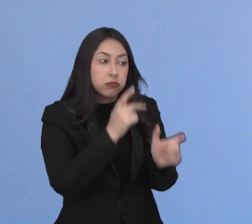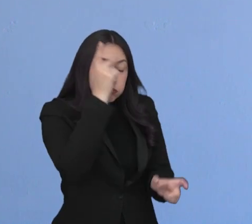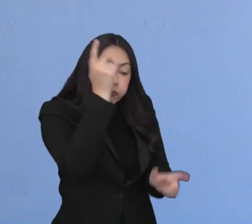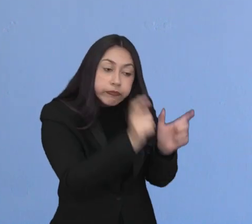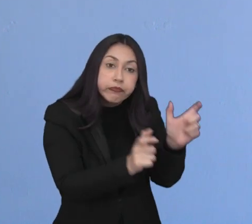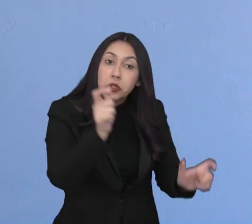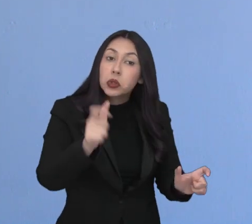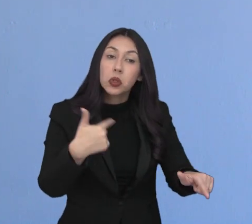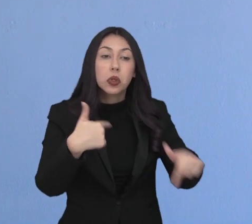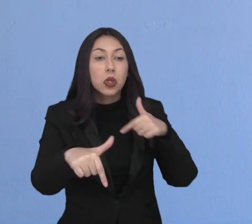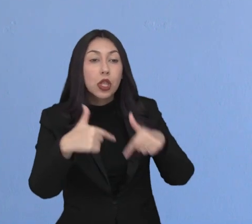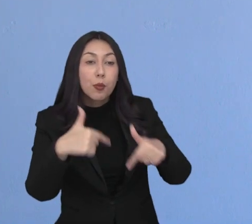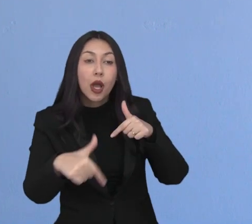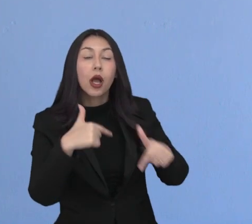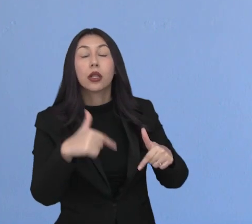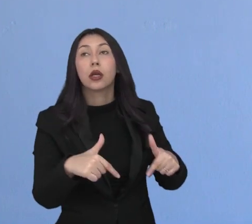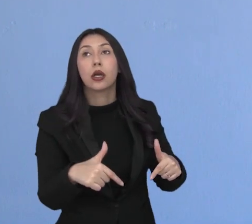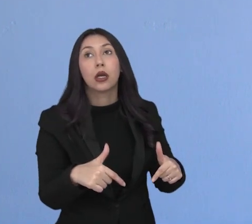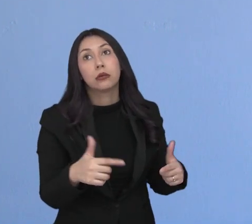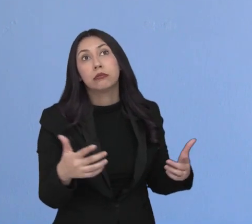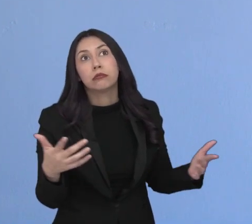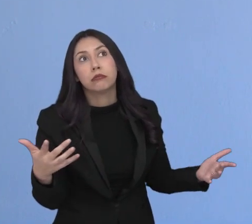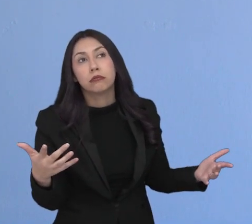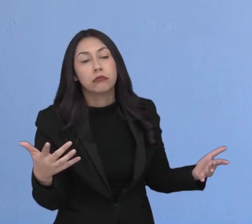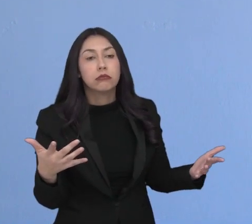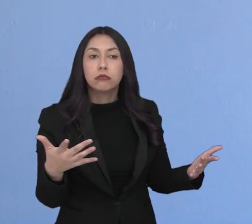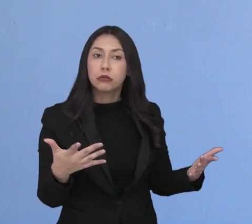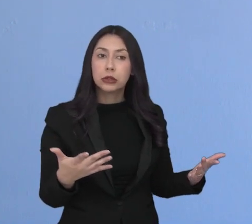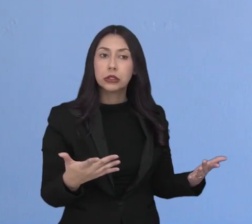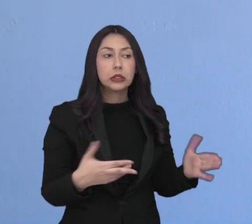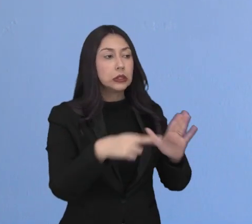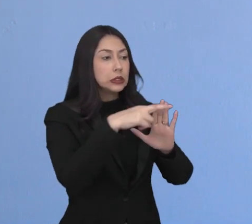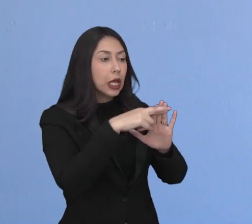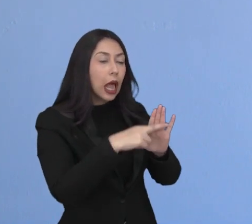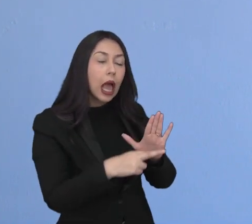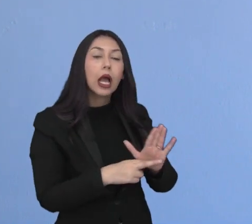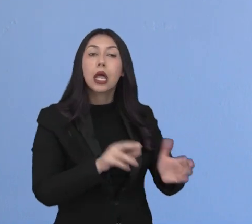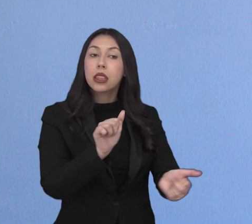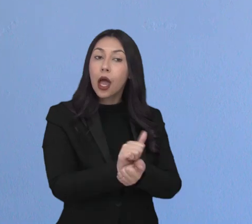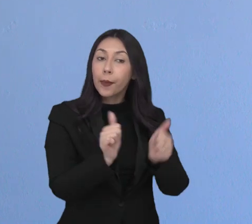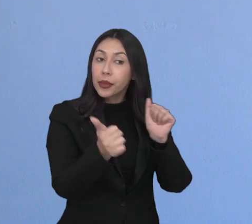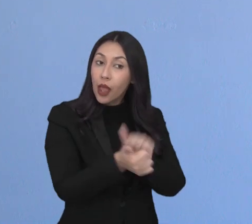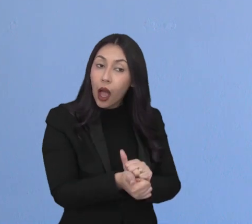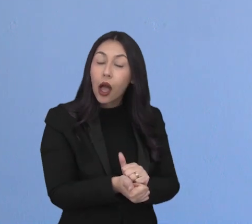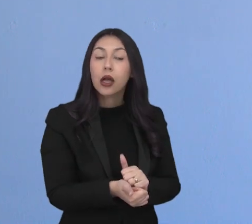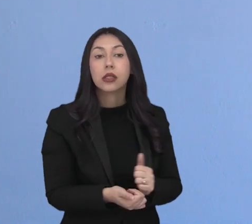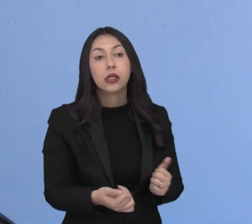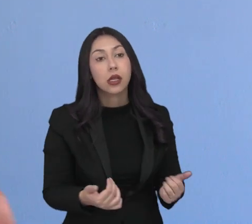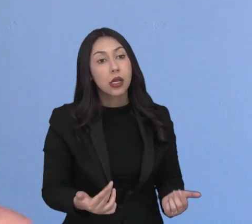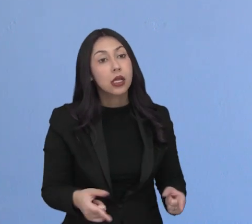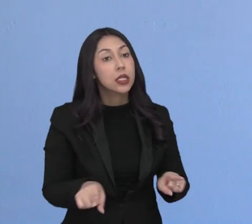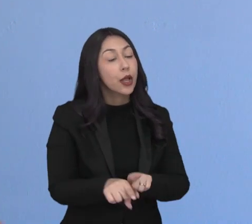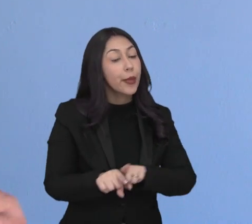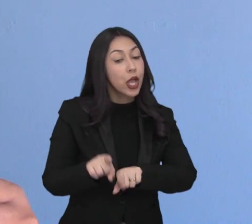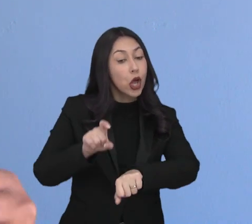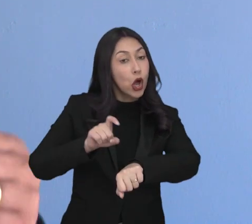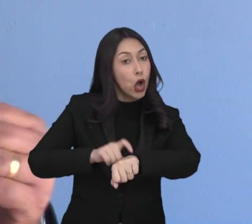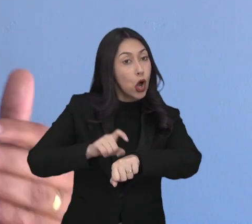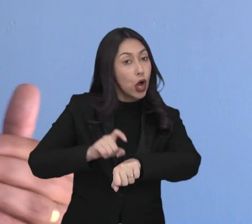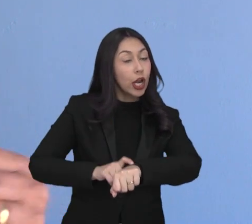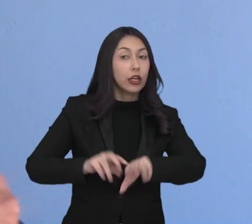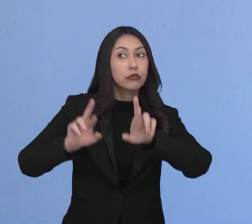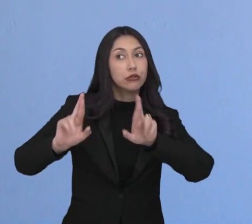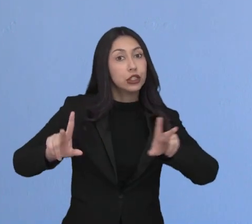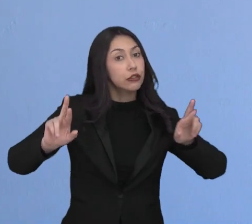esses trabalhadores expostos a essas questões, né, com medidas adaptativas, né, com jornadas